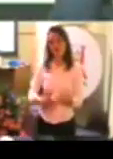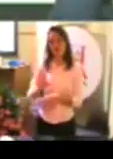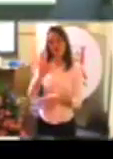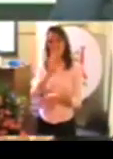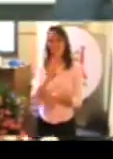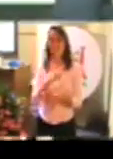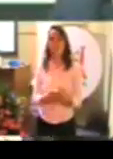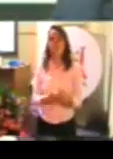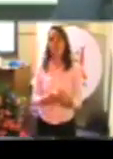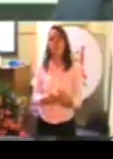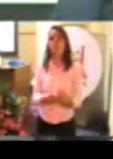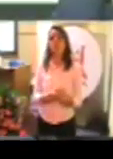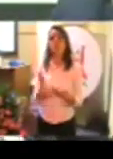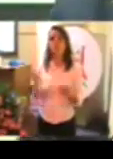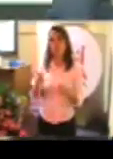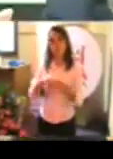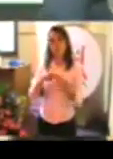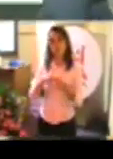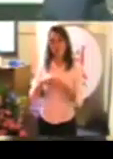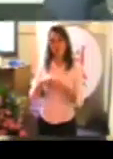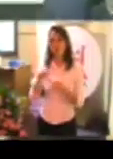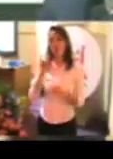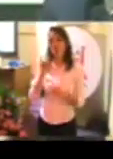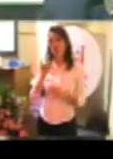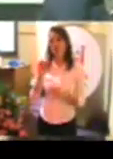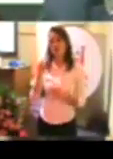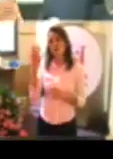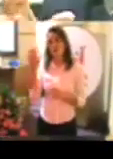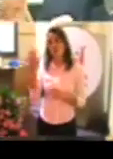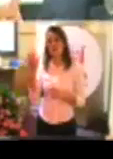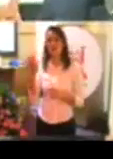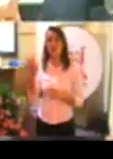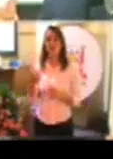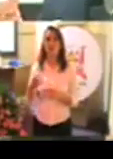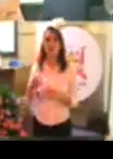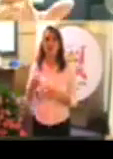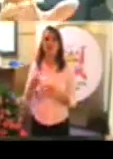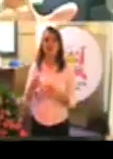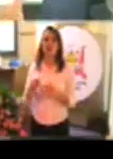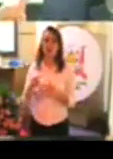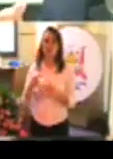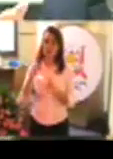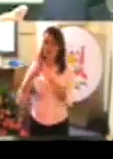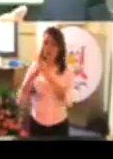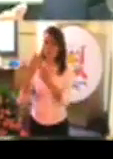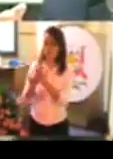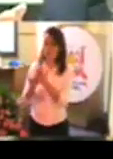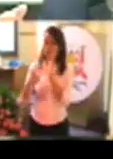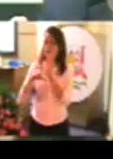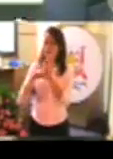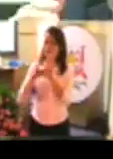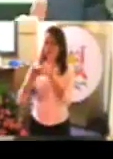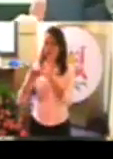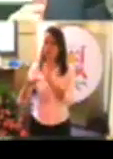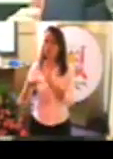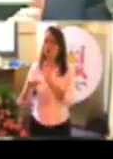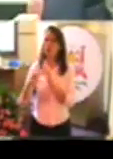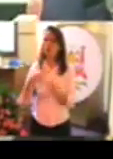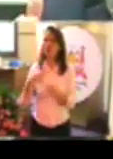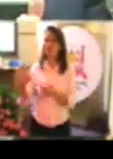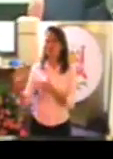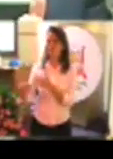brasileira. Então, quando se fala em escola do Legislativo, e eu